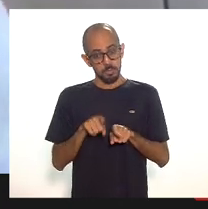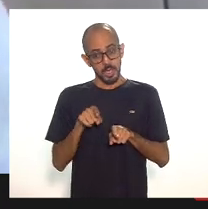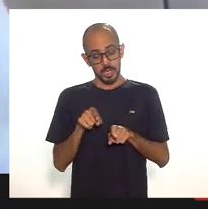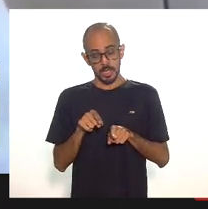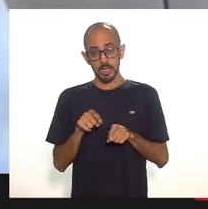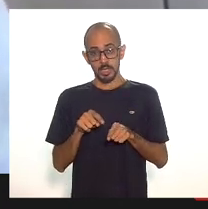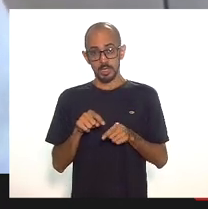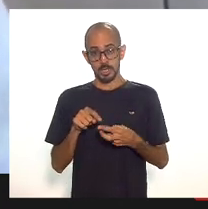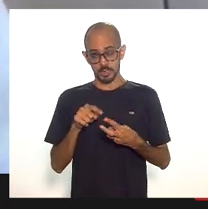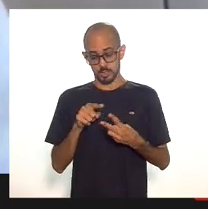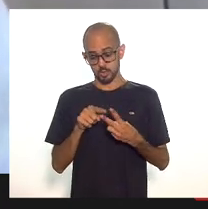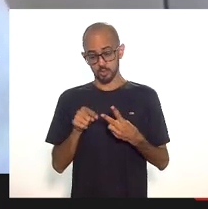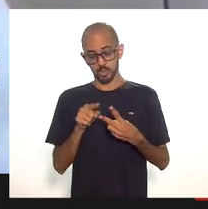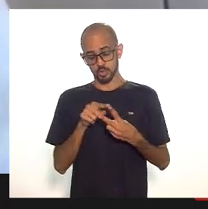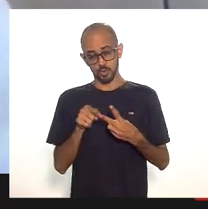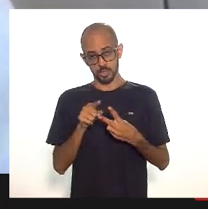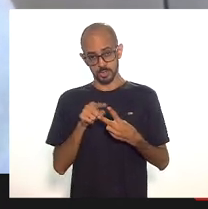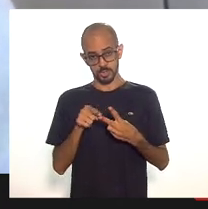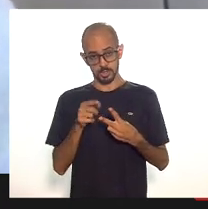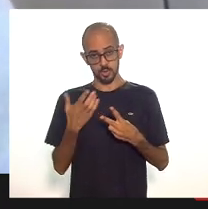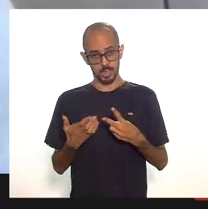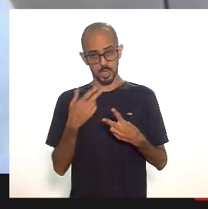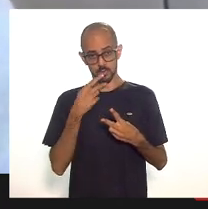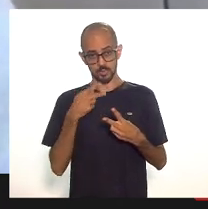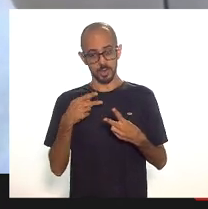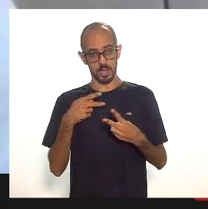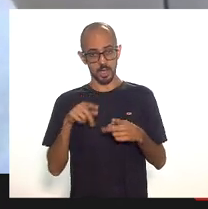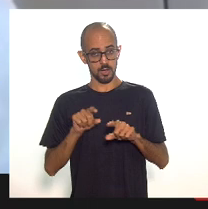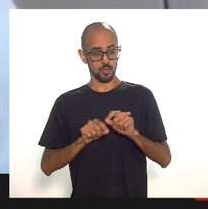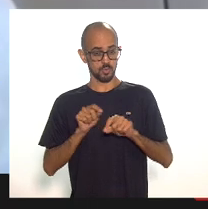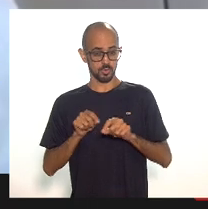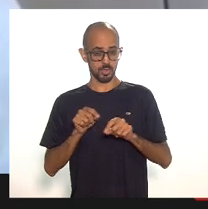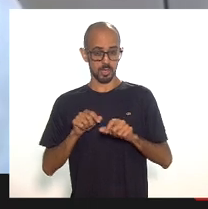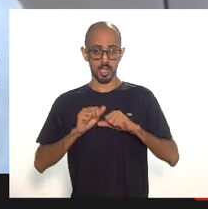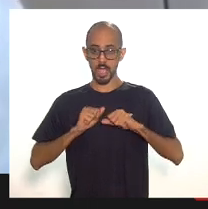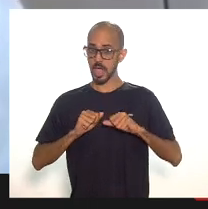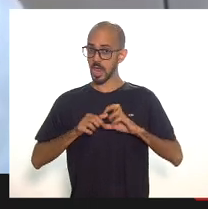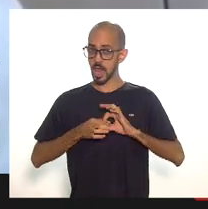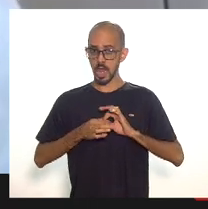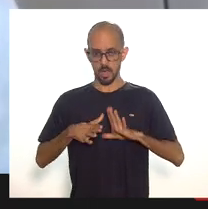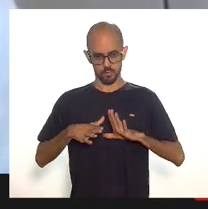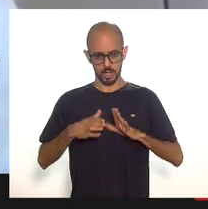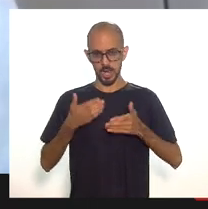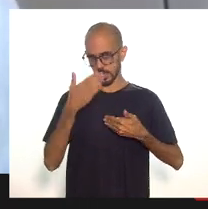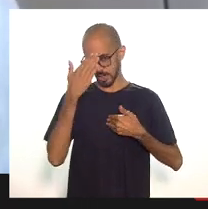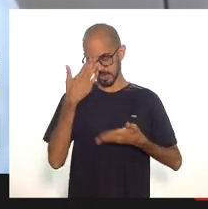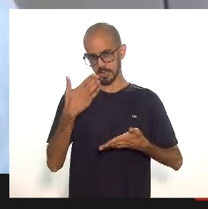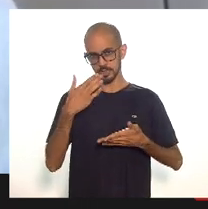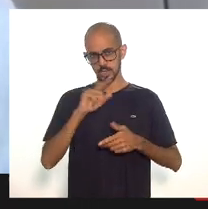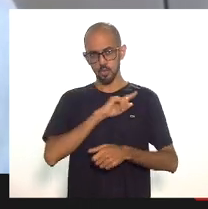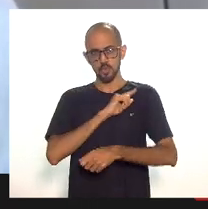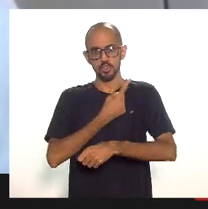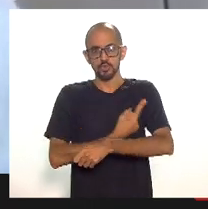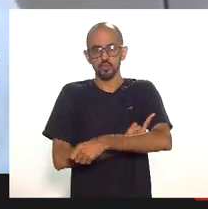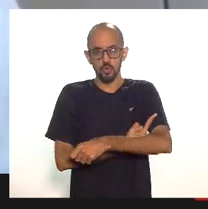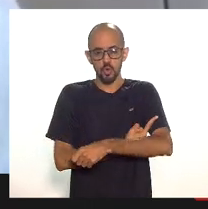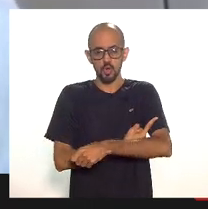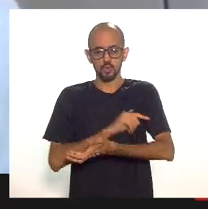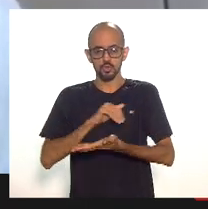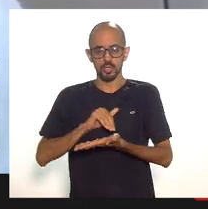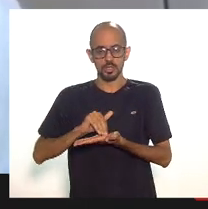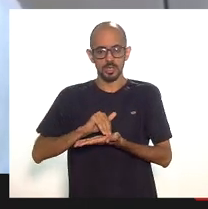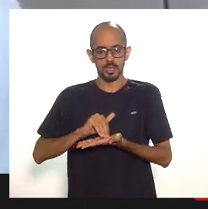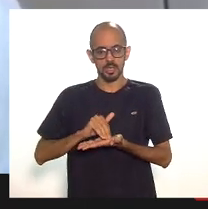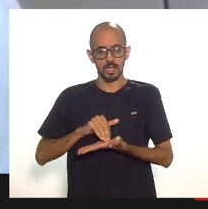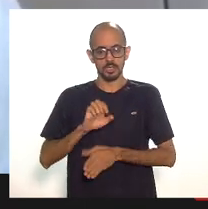falei anteriormente, eu queria aqui, de público, agradecer o esforço dos servidores da Secretaria de Estado da